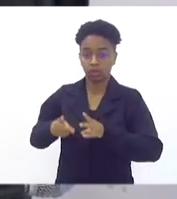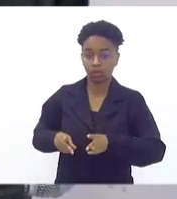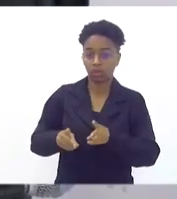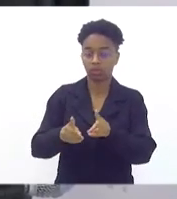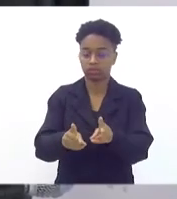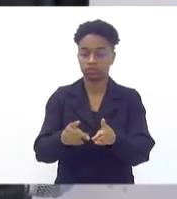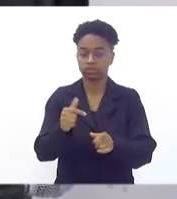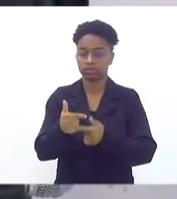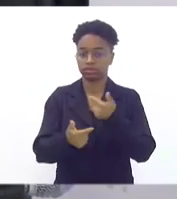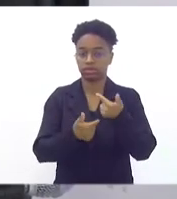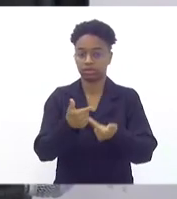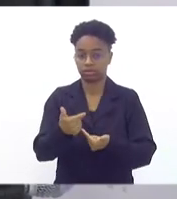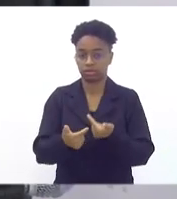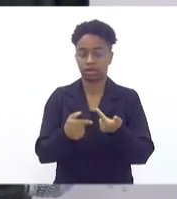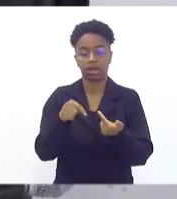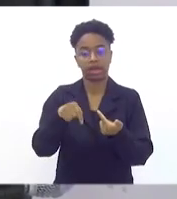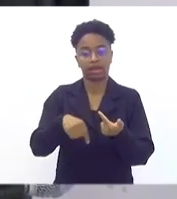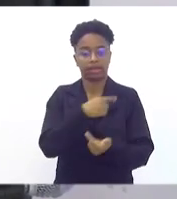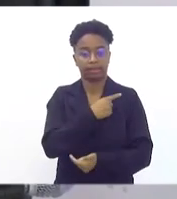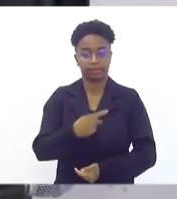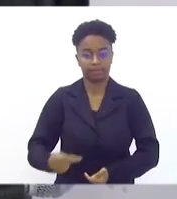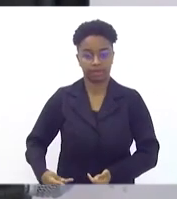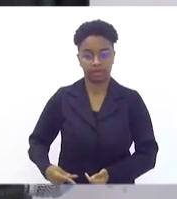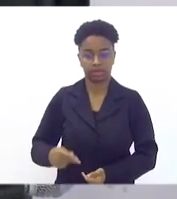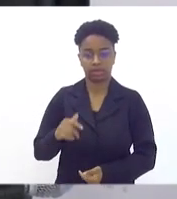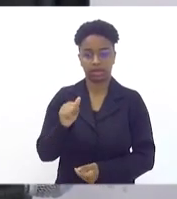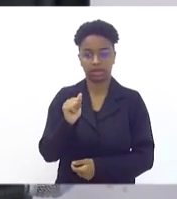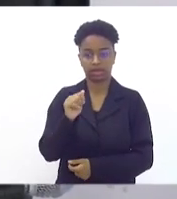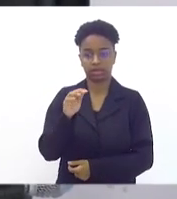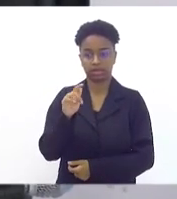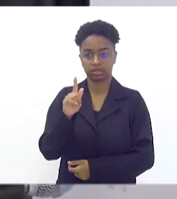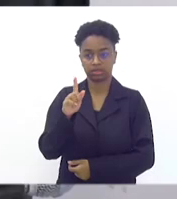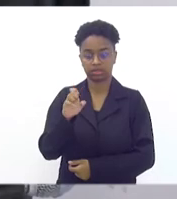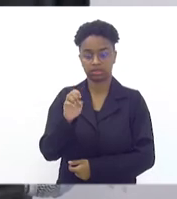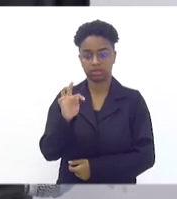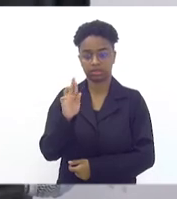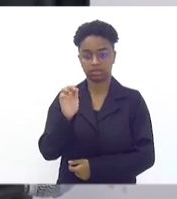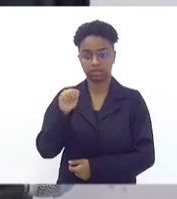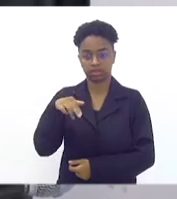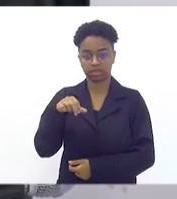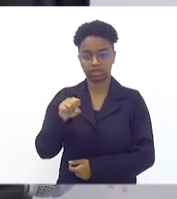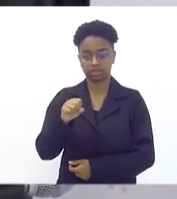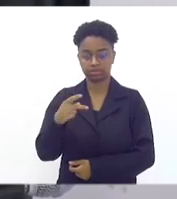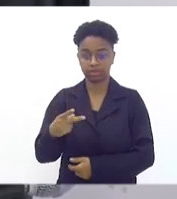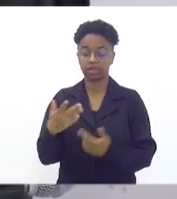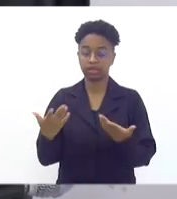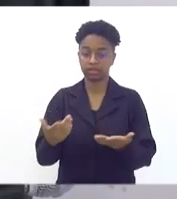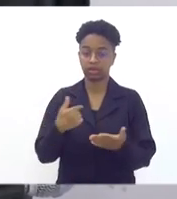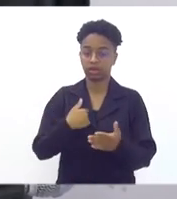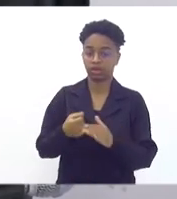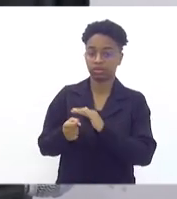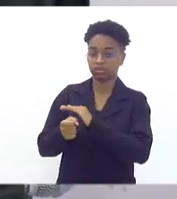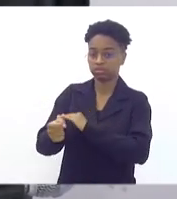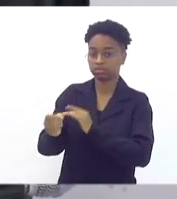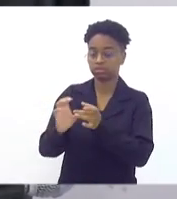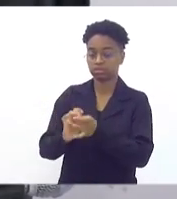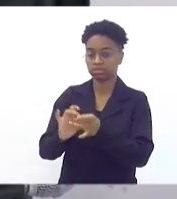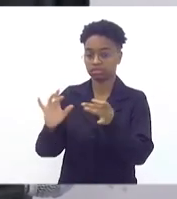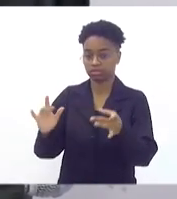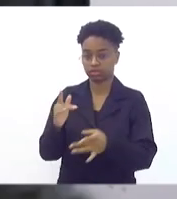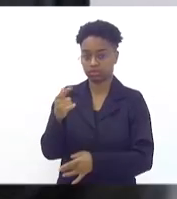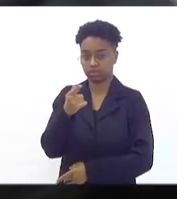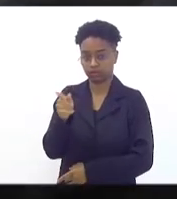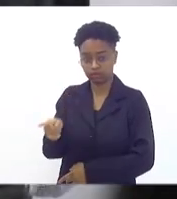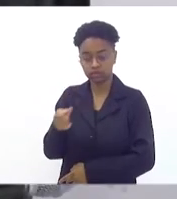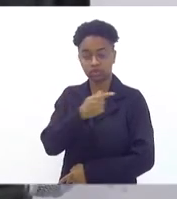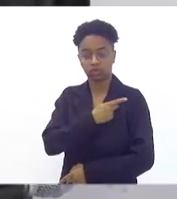designação para continuar na presidência da agetransp desta forma coloca a disposição de vossa excelência governador